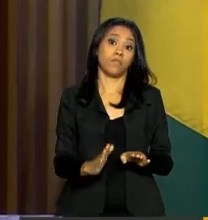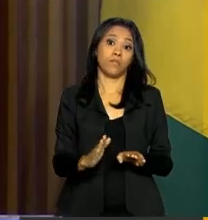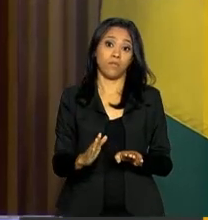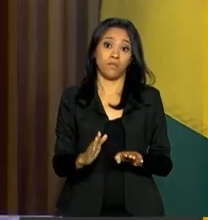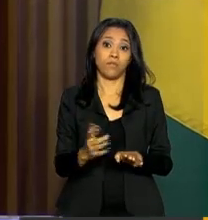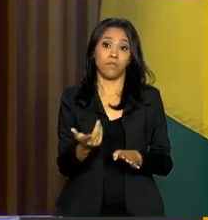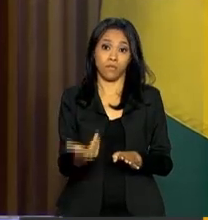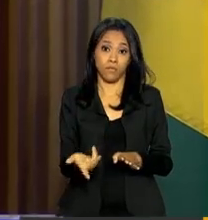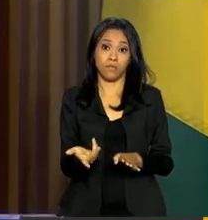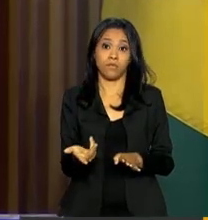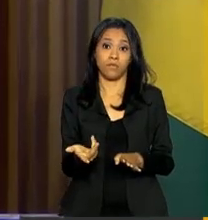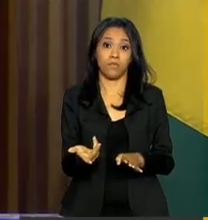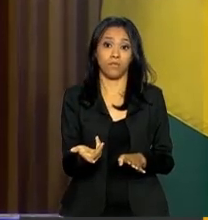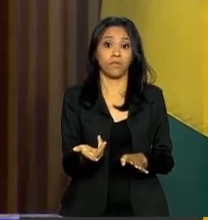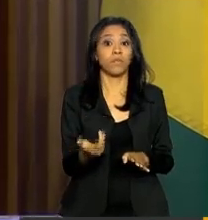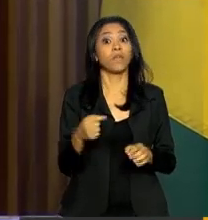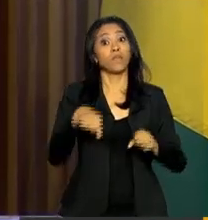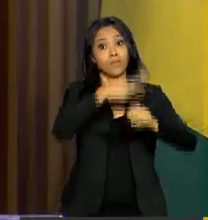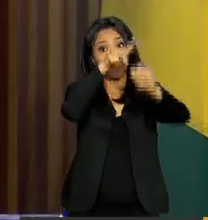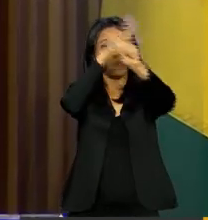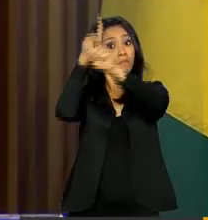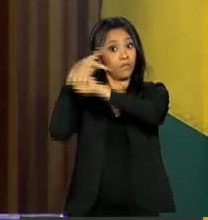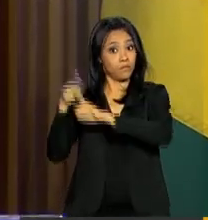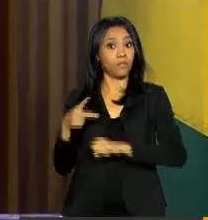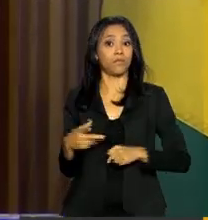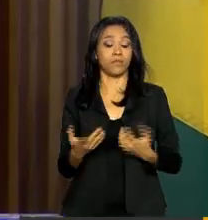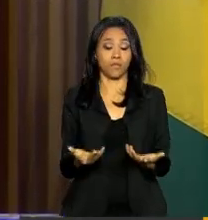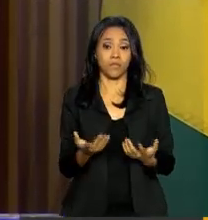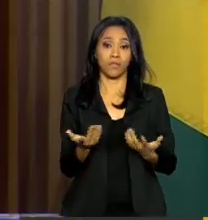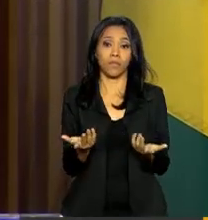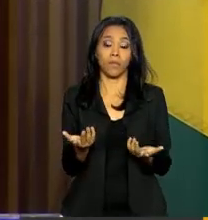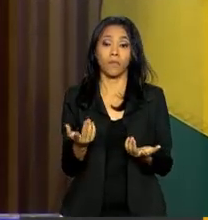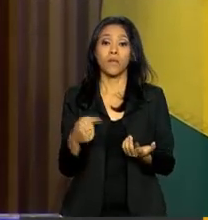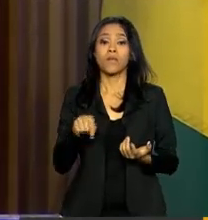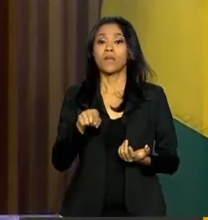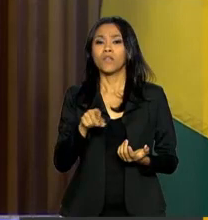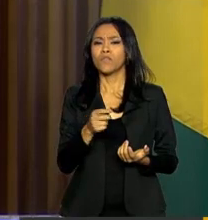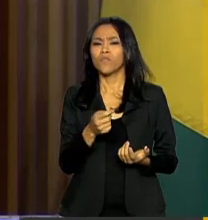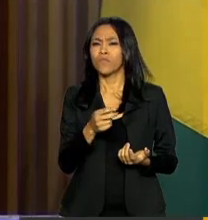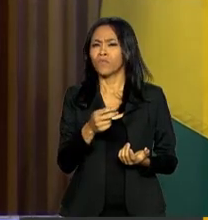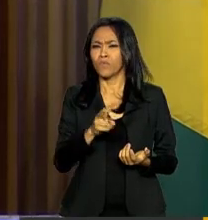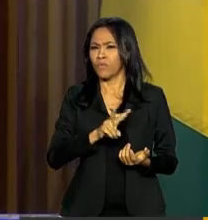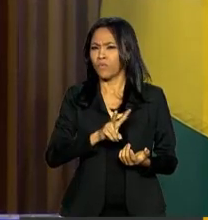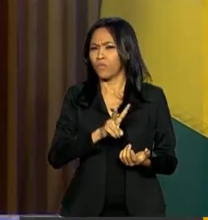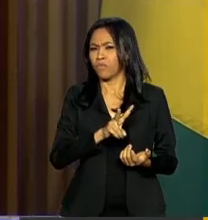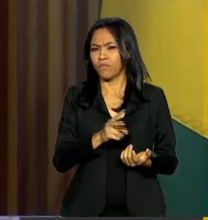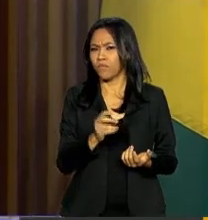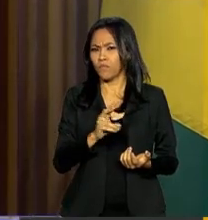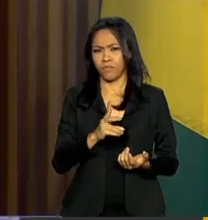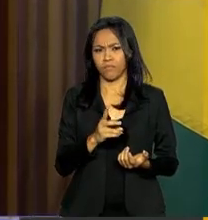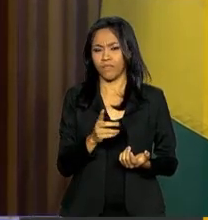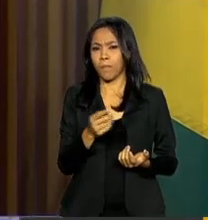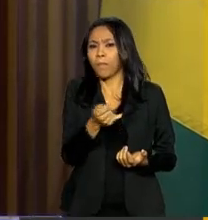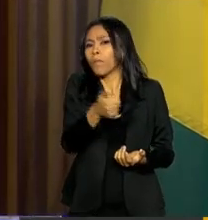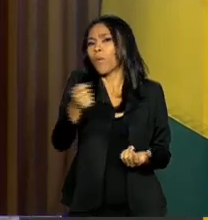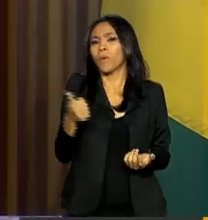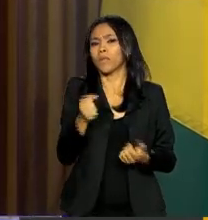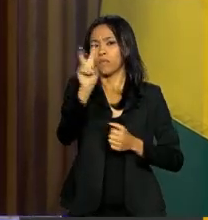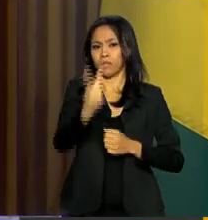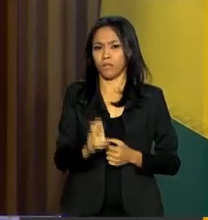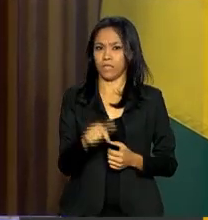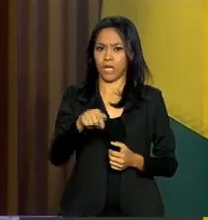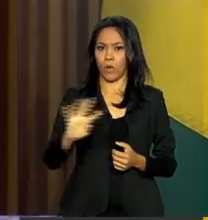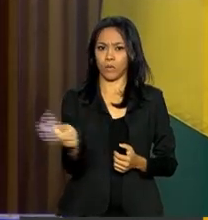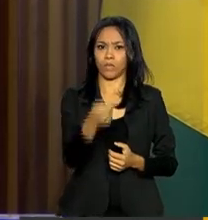estados e países vizinhos tanto não foram poucas as vezes em que fizemos aqui em brasília